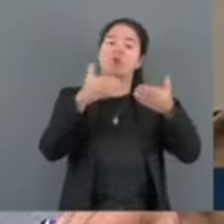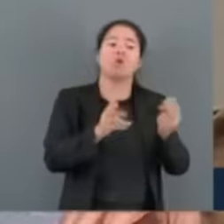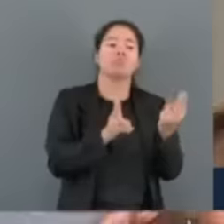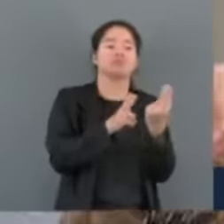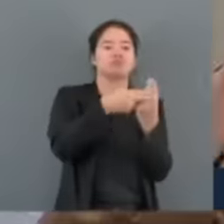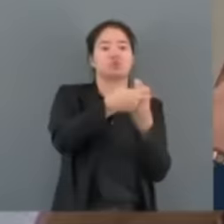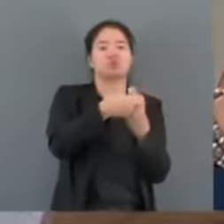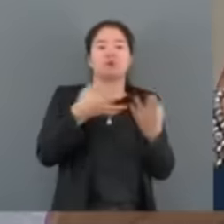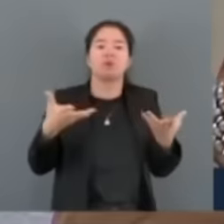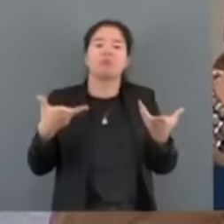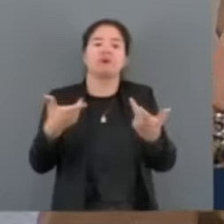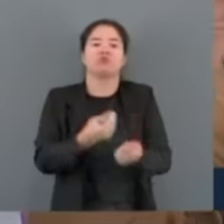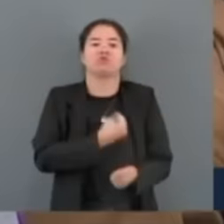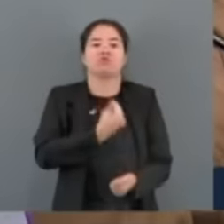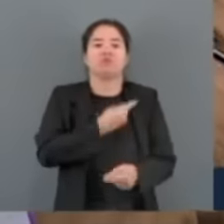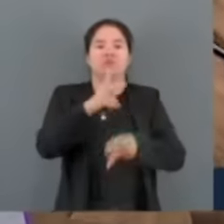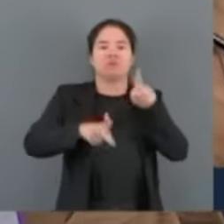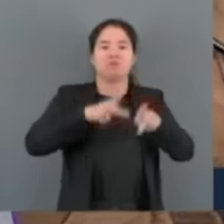população. Obrigada.